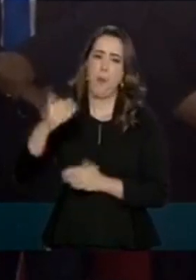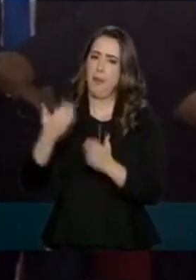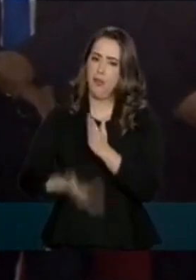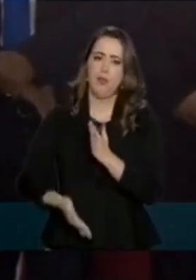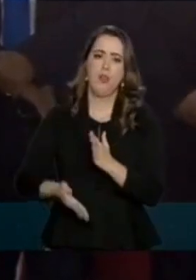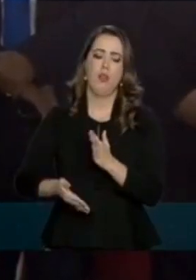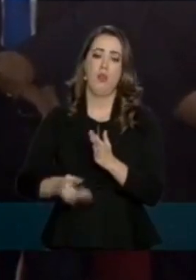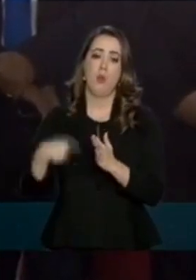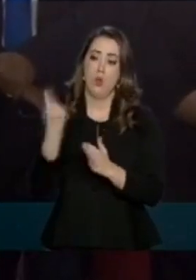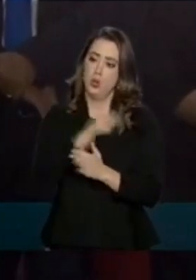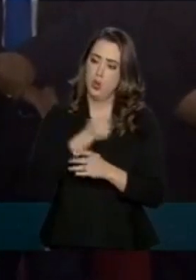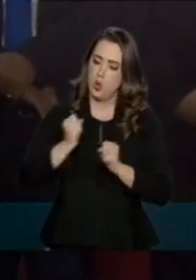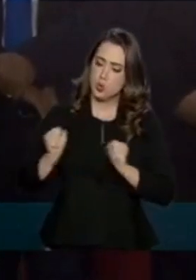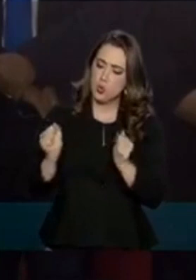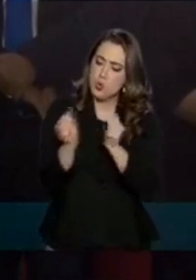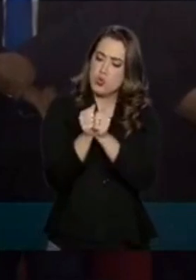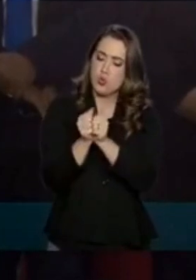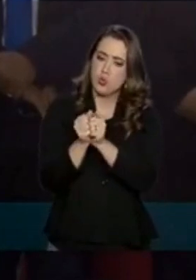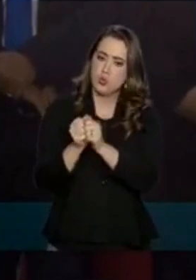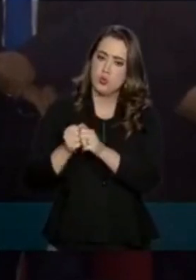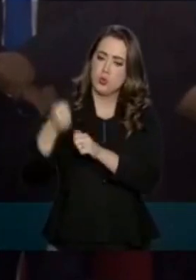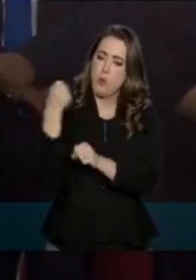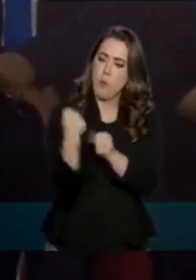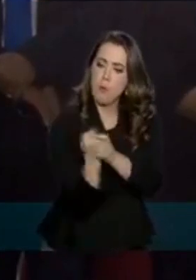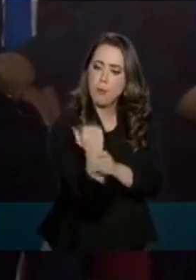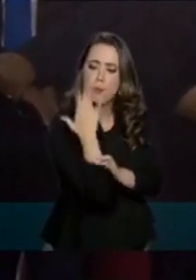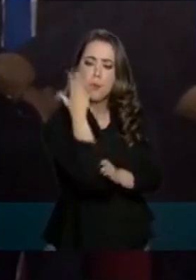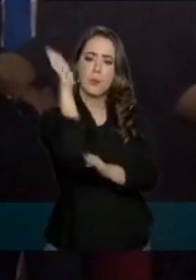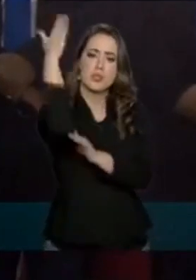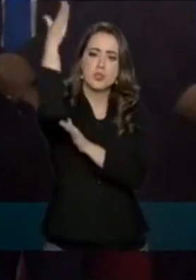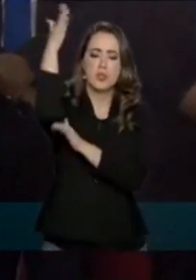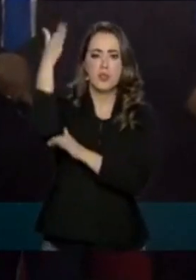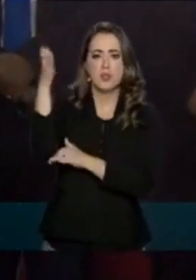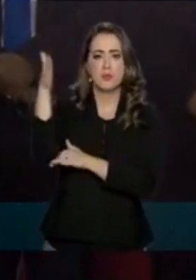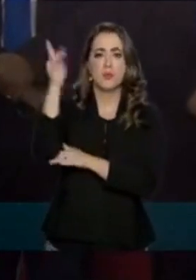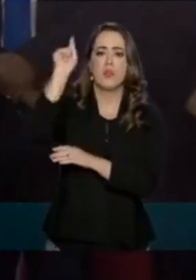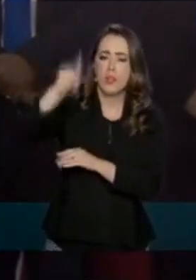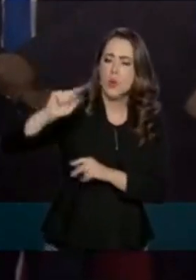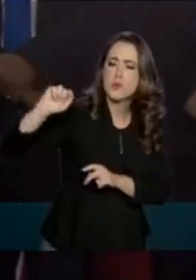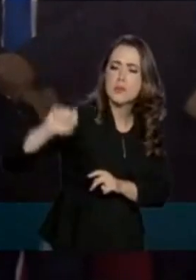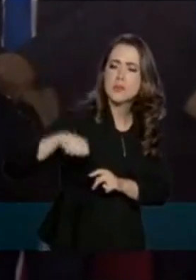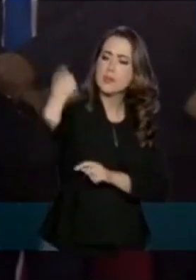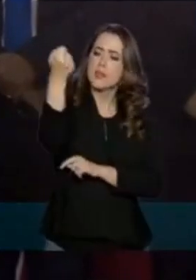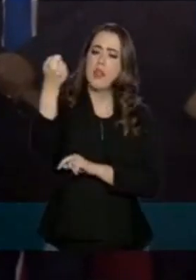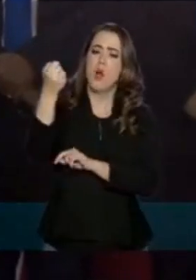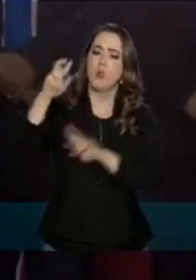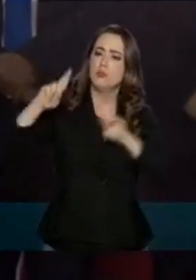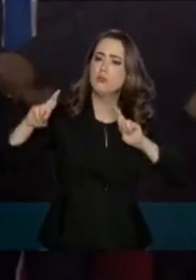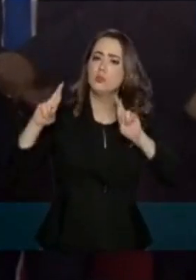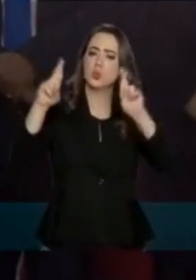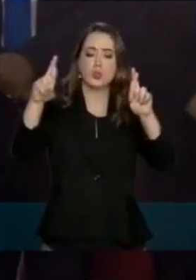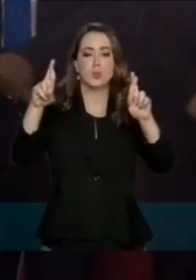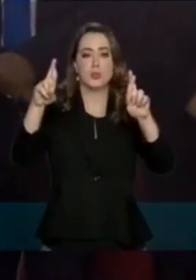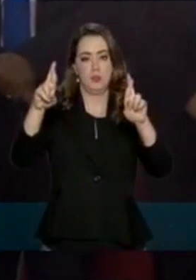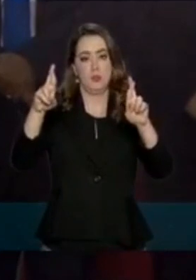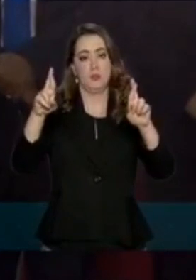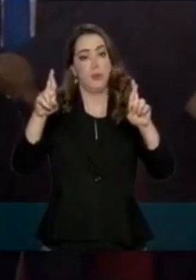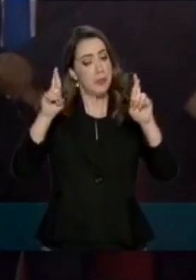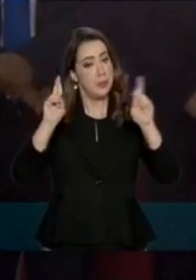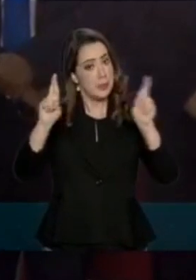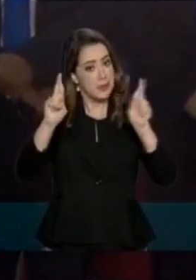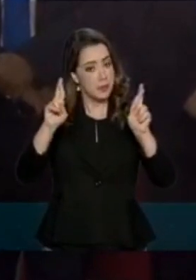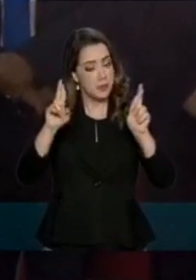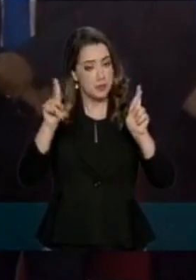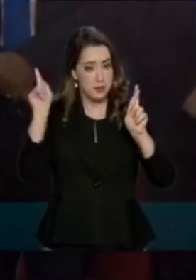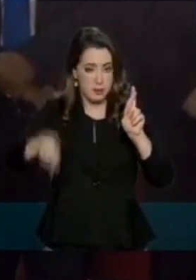Nós empunharemos a bandeira nacional como um símbolo de esperança, um